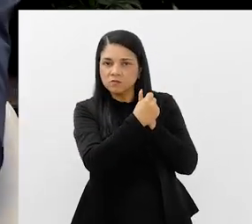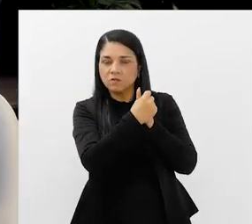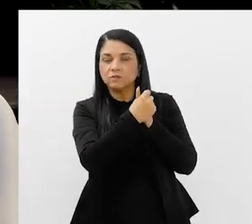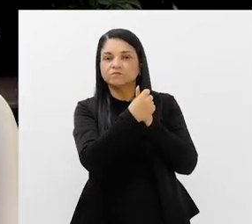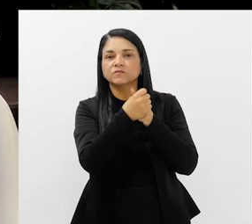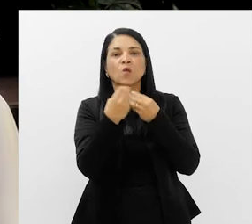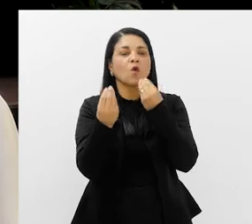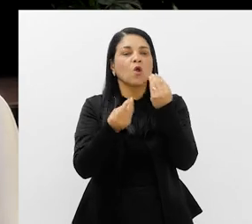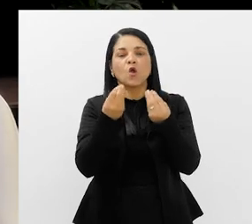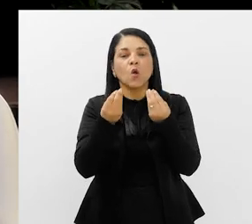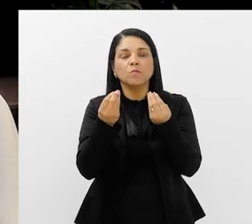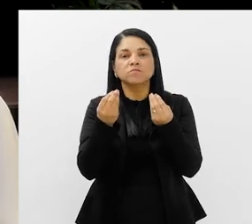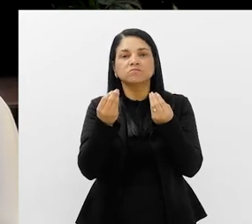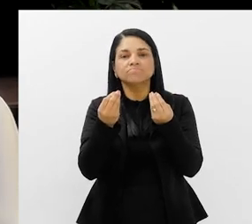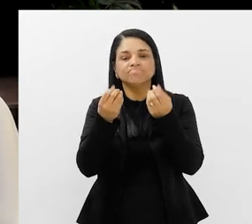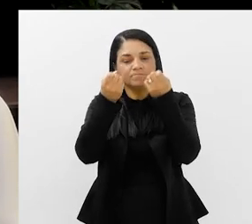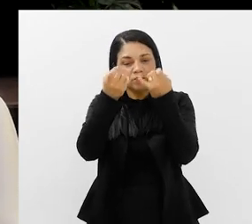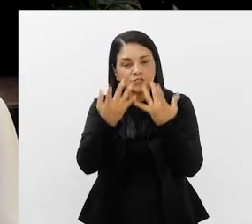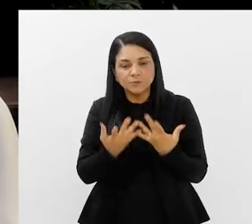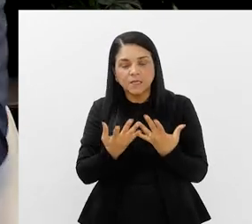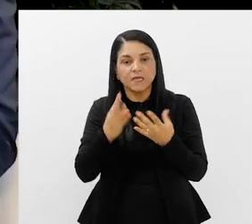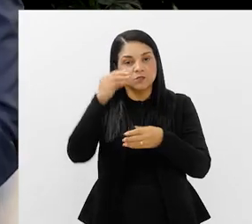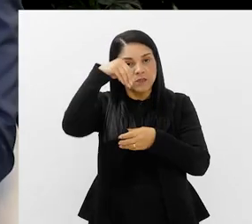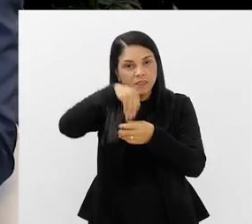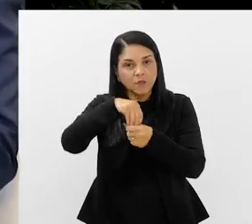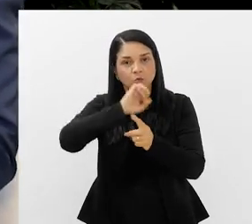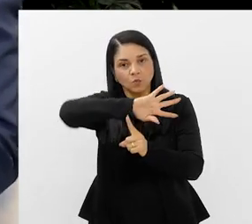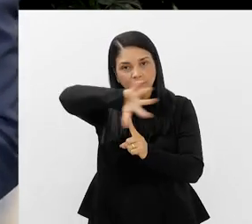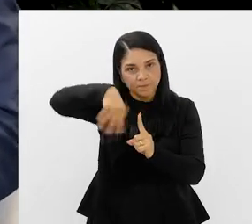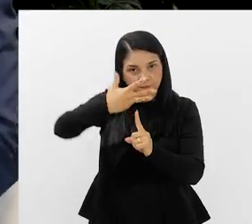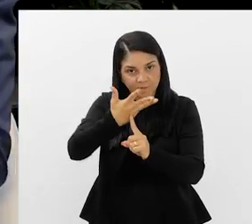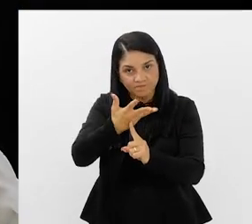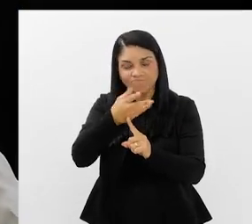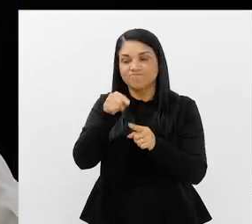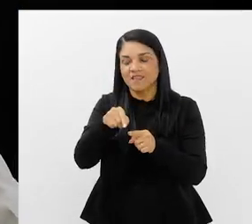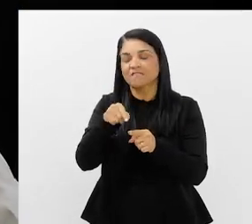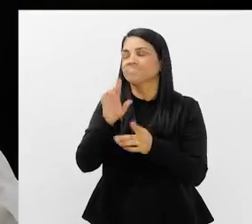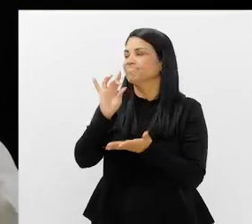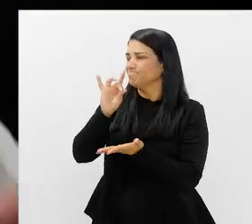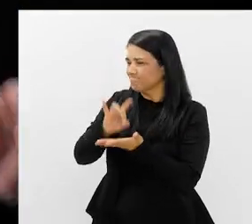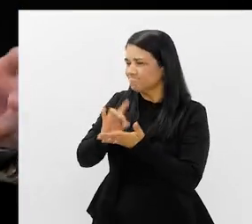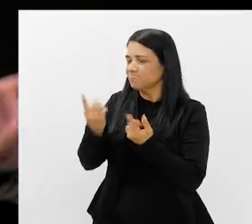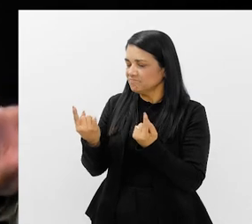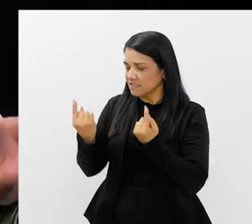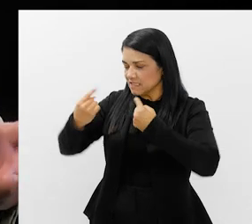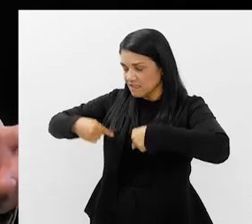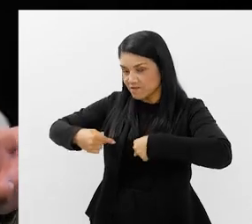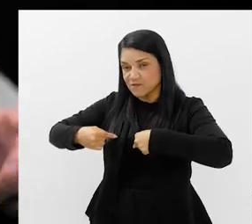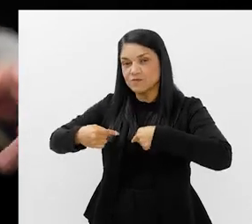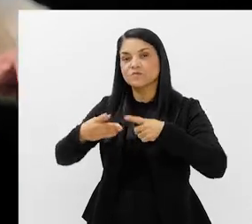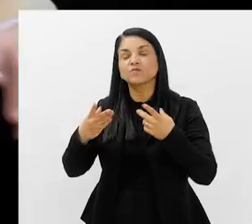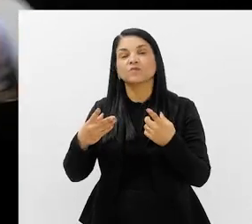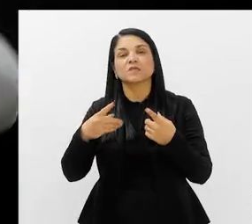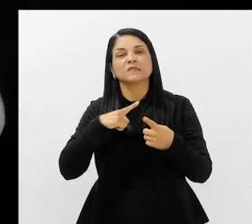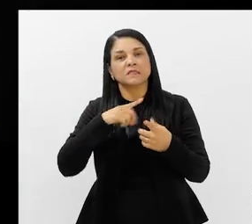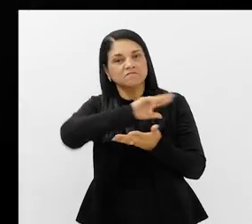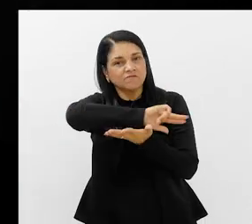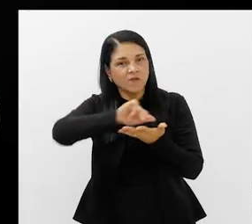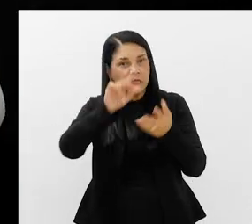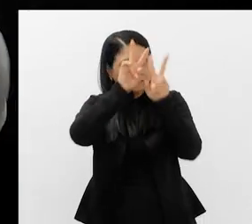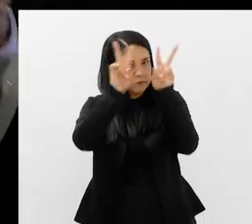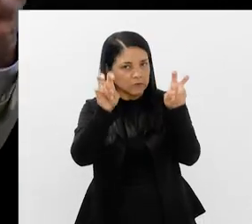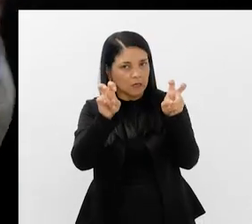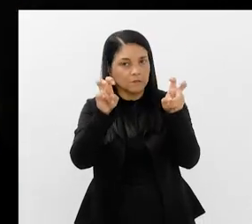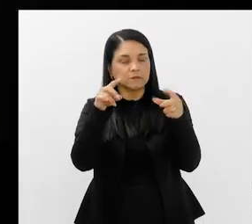questão social. Vamos capitalizar aí essa questão dentro do meio ambiente, Flávio. Esse talvez seja o maior desafio, né? Porque muitos